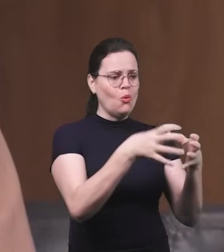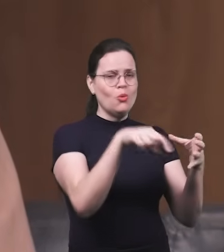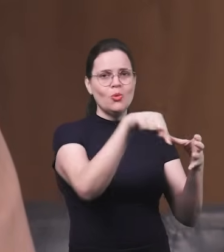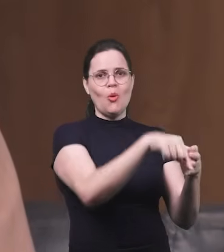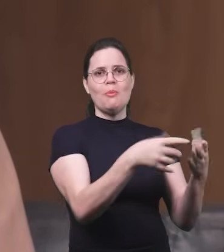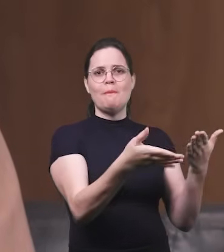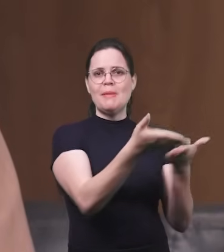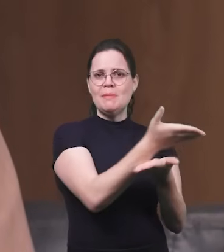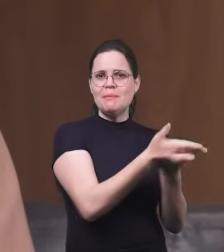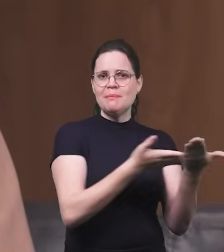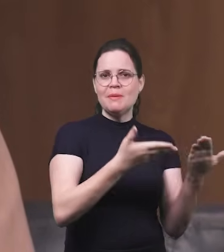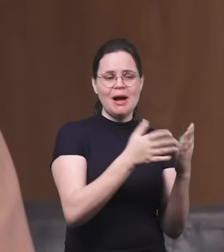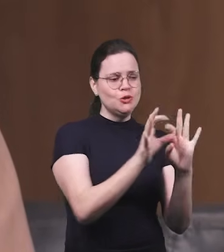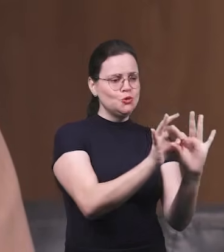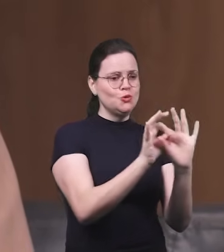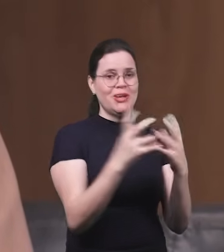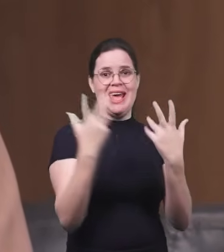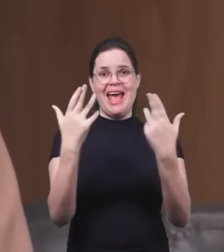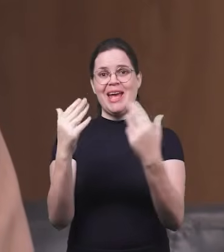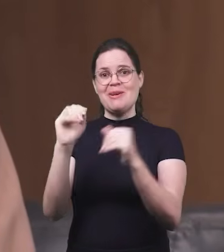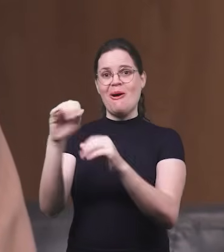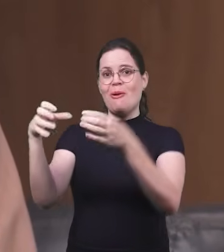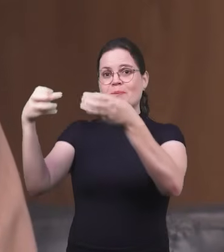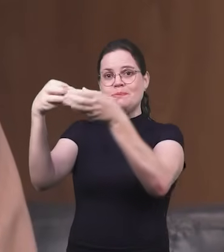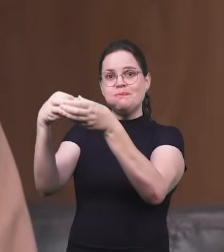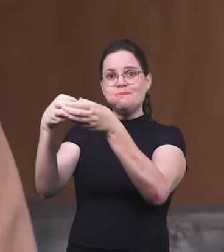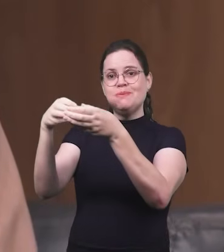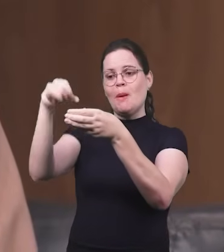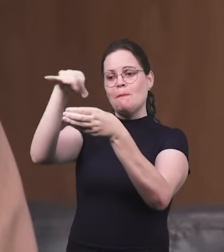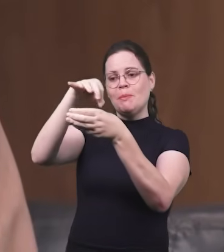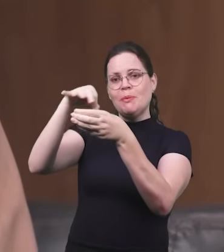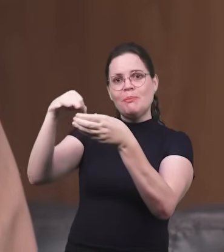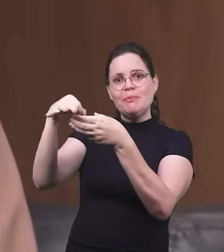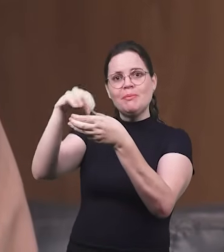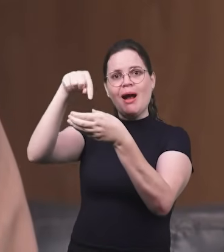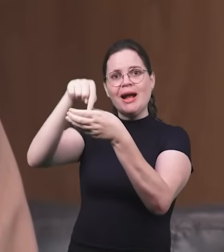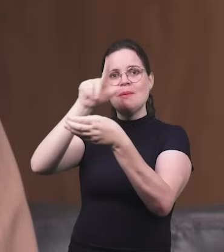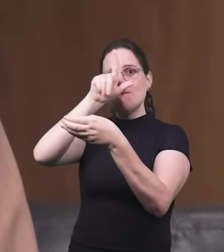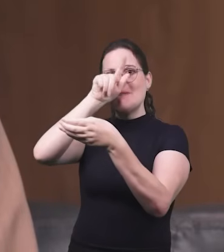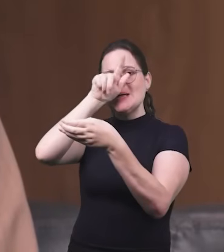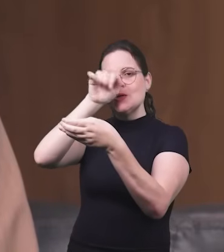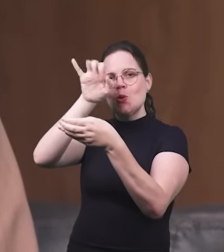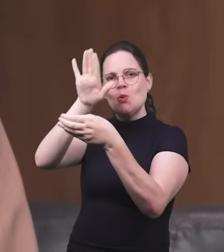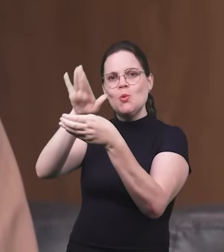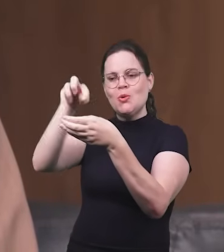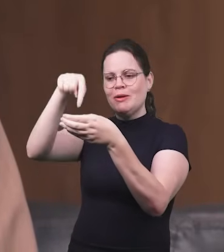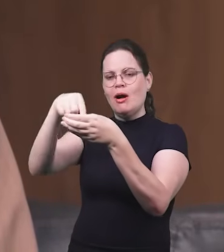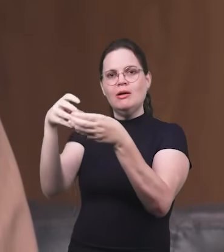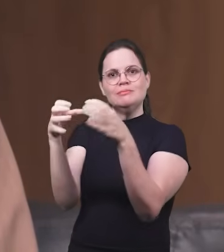Então, esse lar, que por vezes no mundo que nós estamos